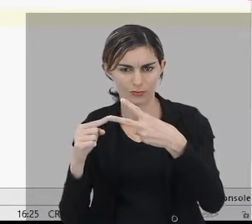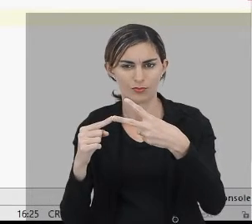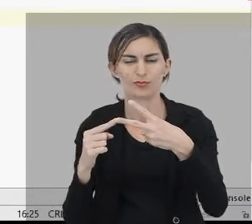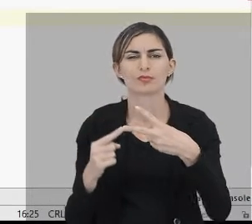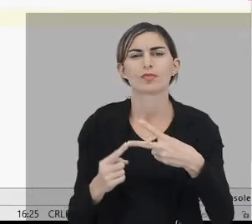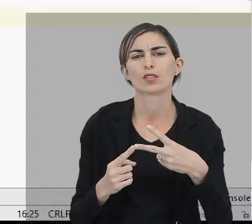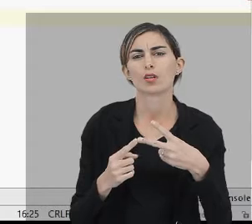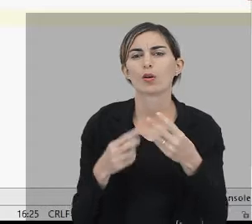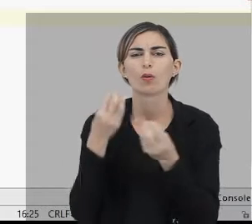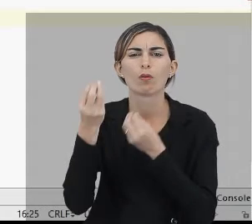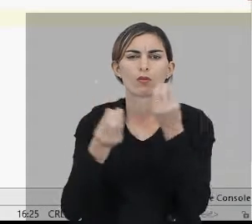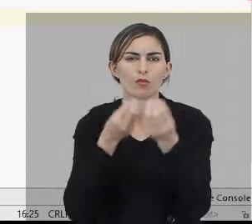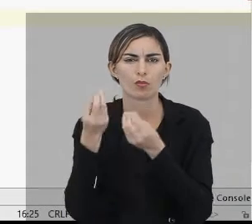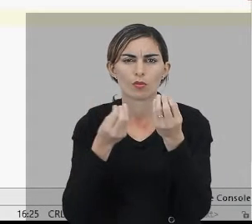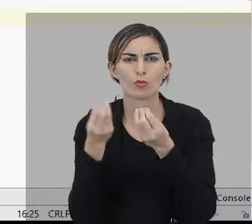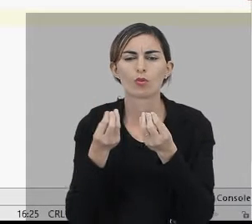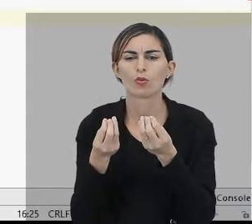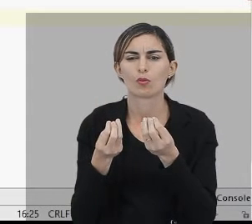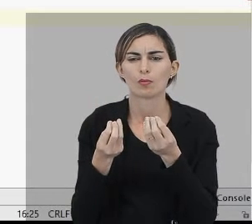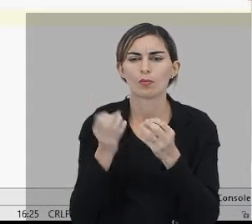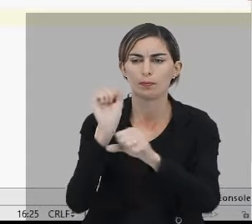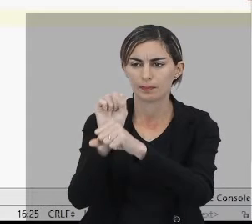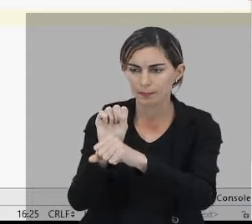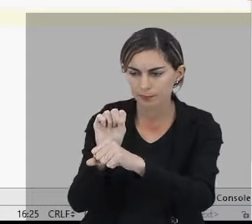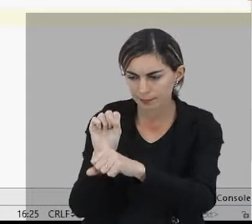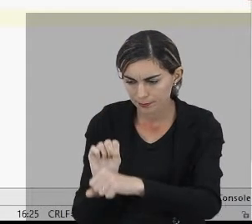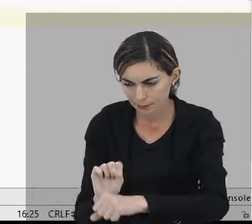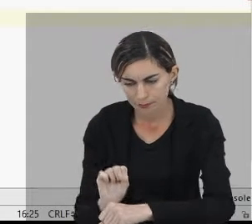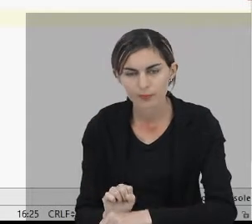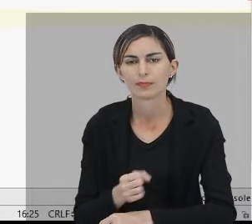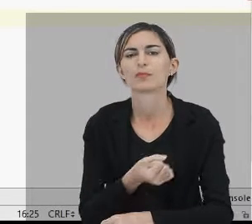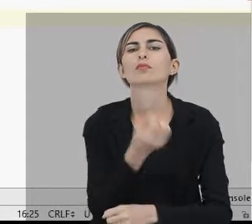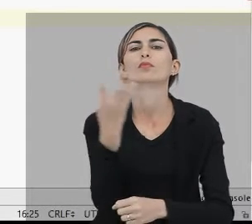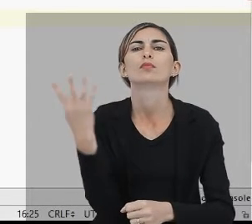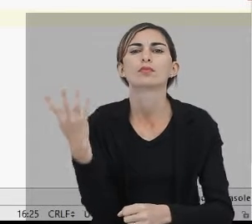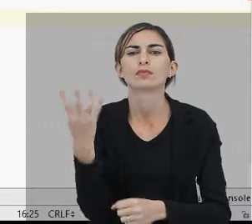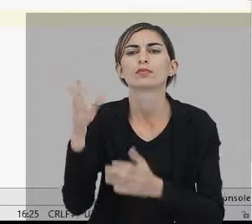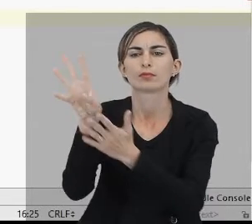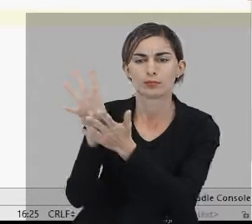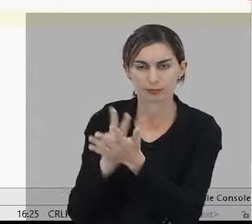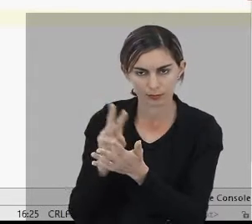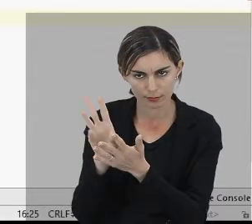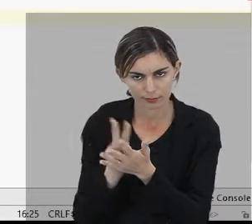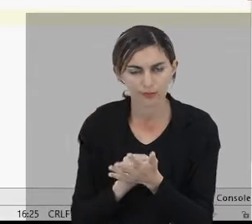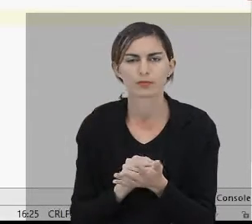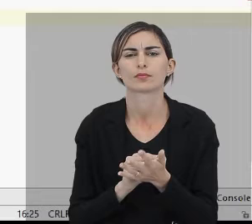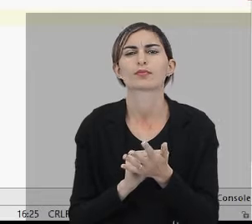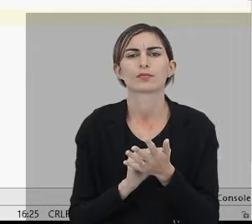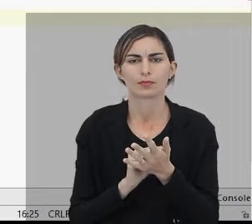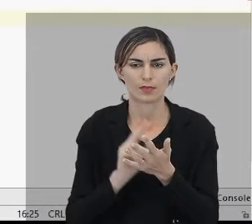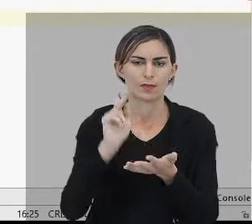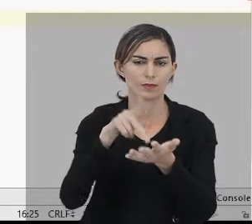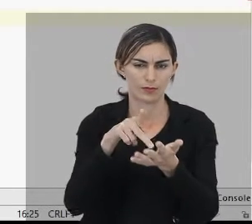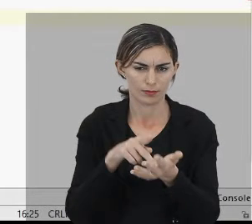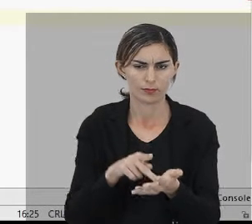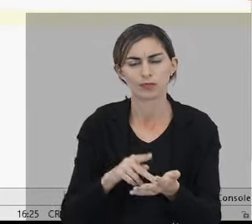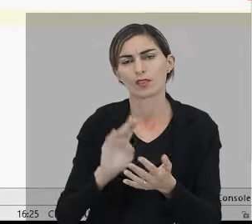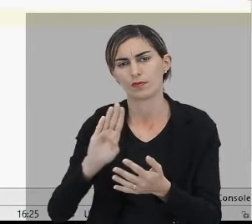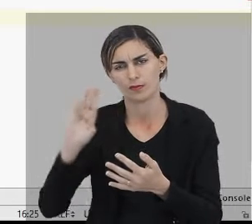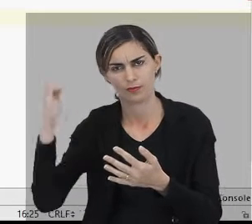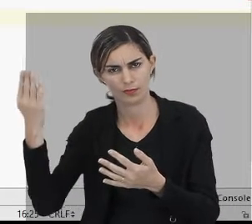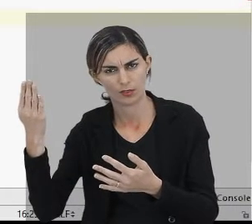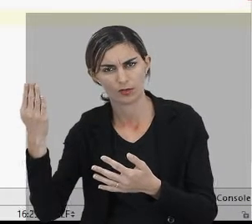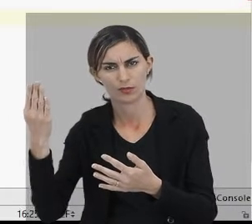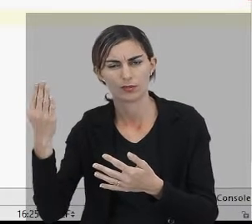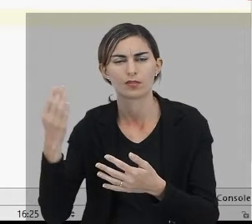a condição de parada. Então, ele vai repetir enquanto essa condição for verdadeira. Quando ela for